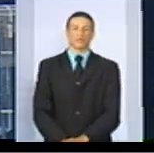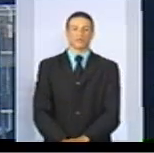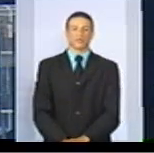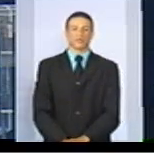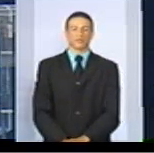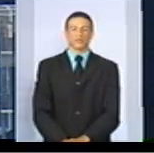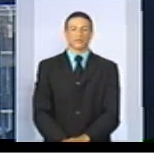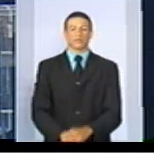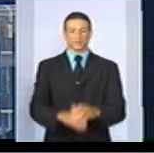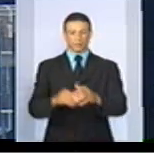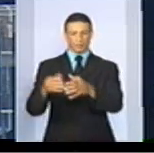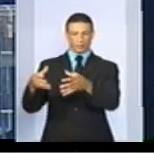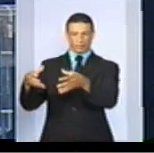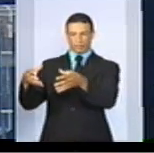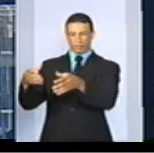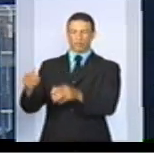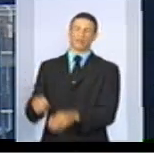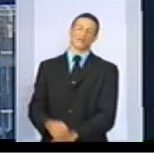a ação de